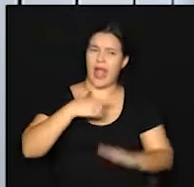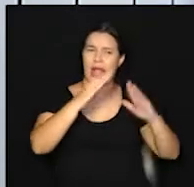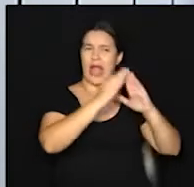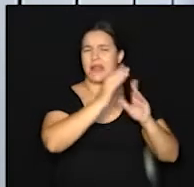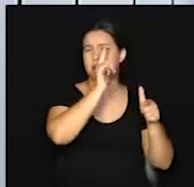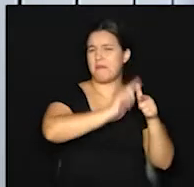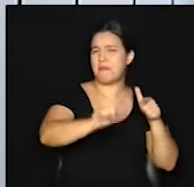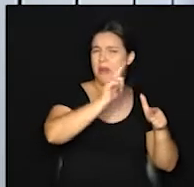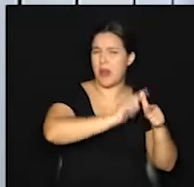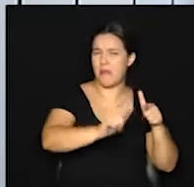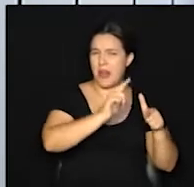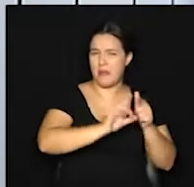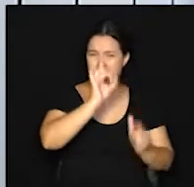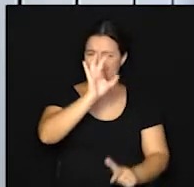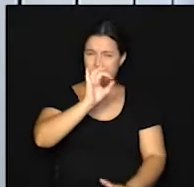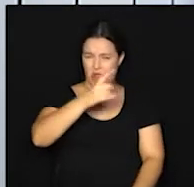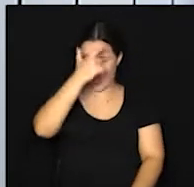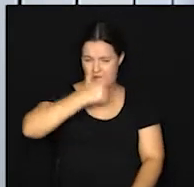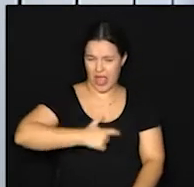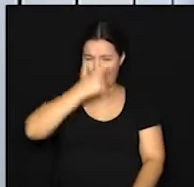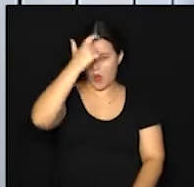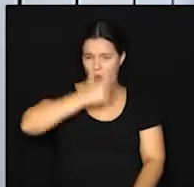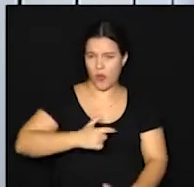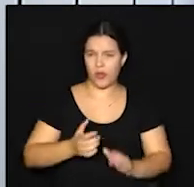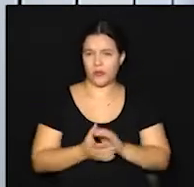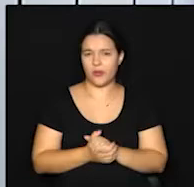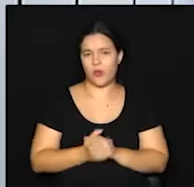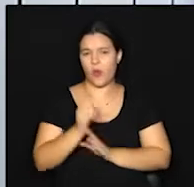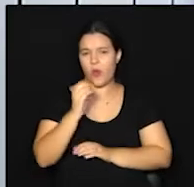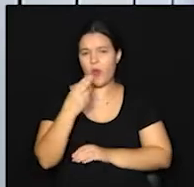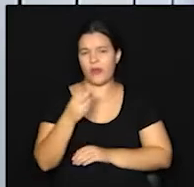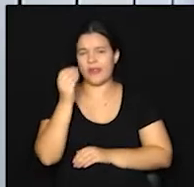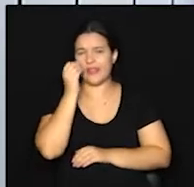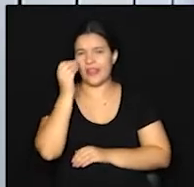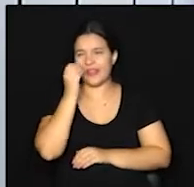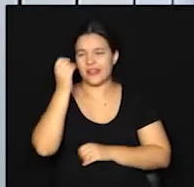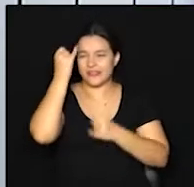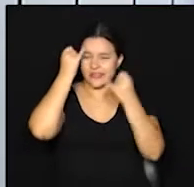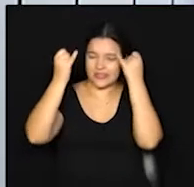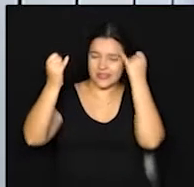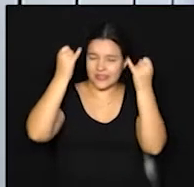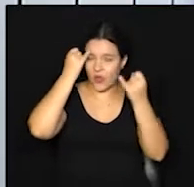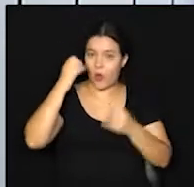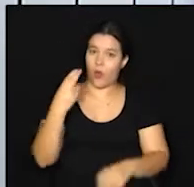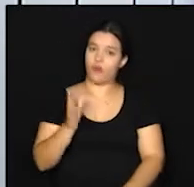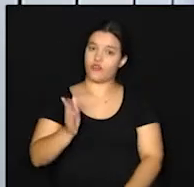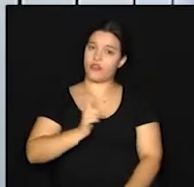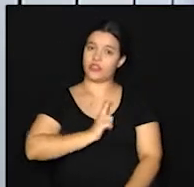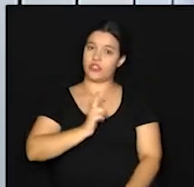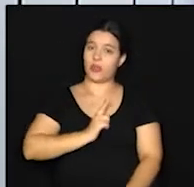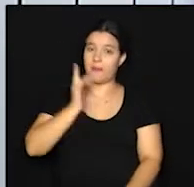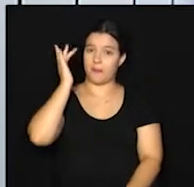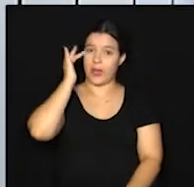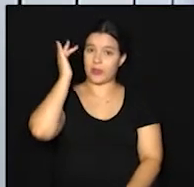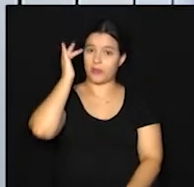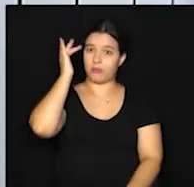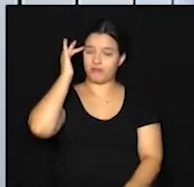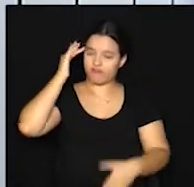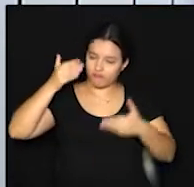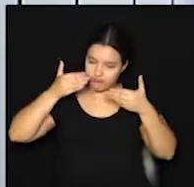acontecendo comigo? Ou você buscava respostas, ou você já tinha uma maturidade para seguir em